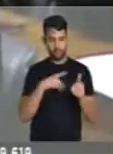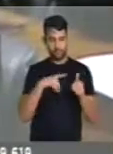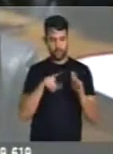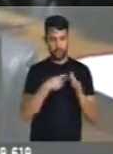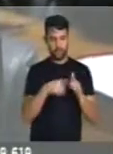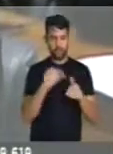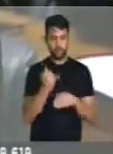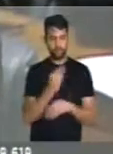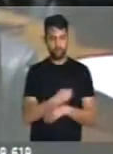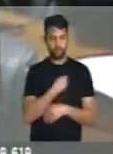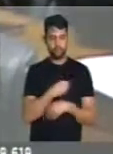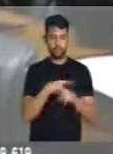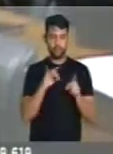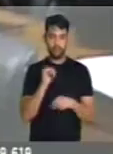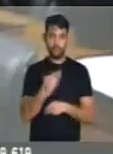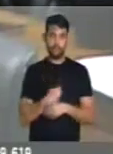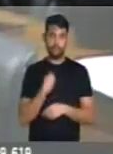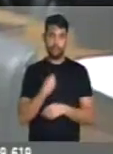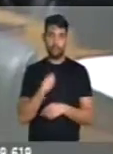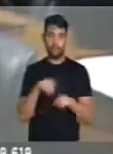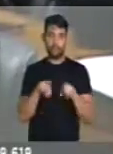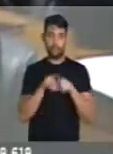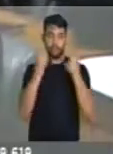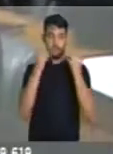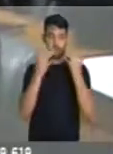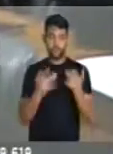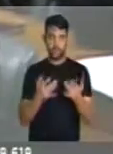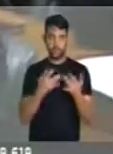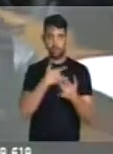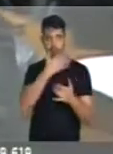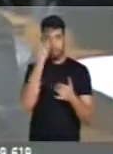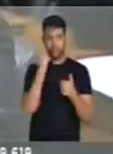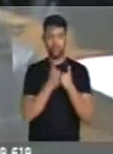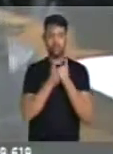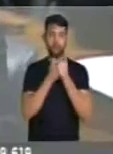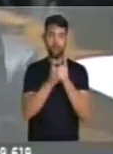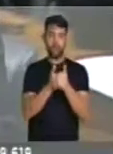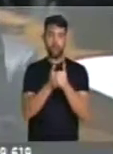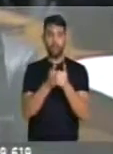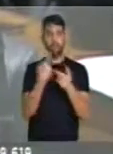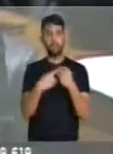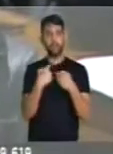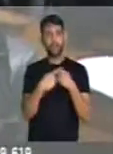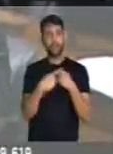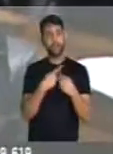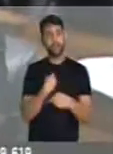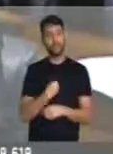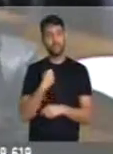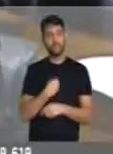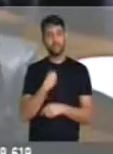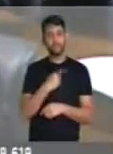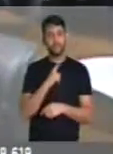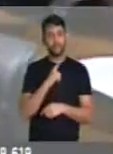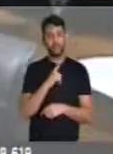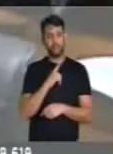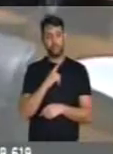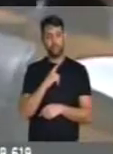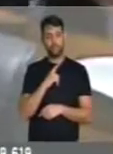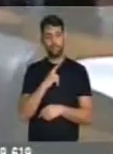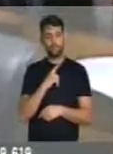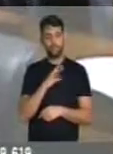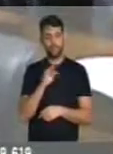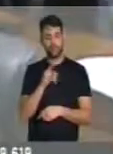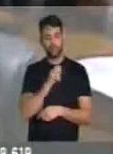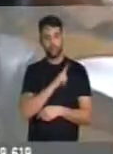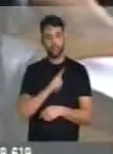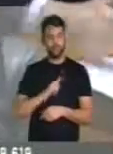muito apropriado. Mas eu aproveito para esclarecer a quem nos acompanha, porque existe uma tática que